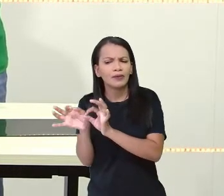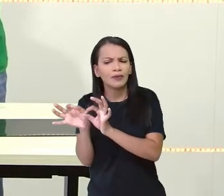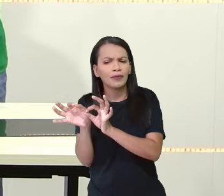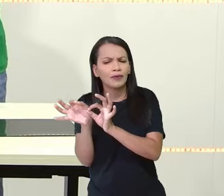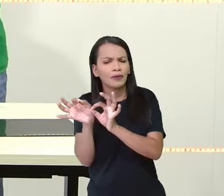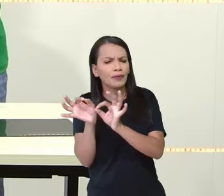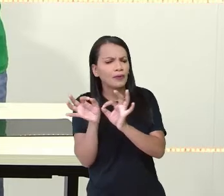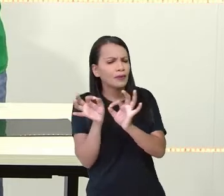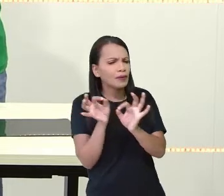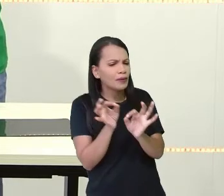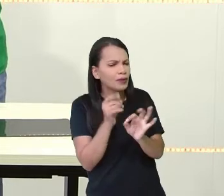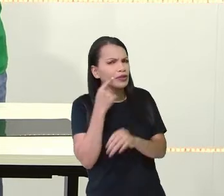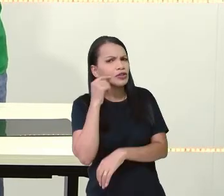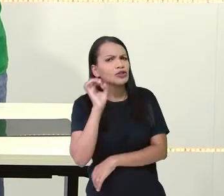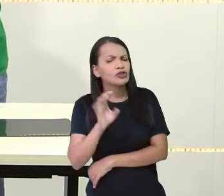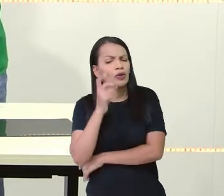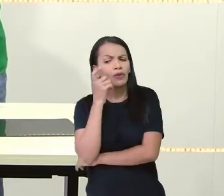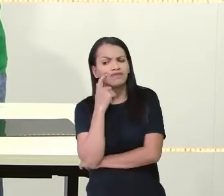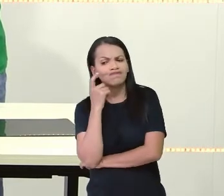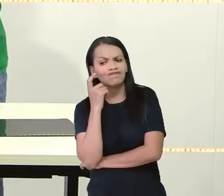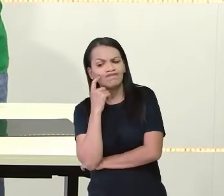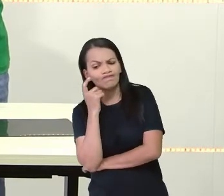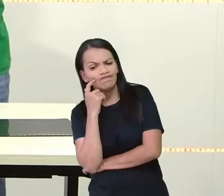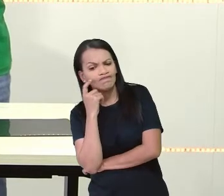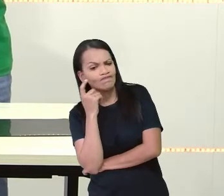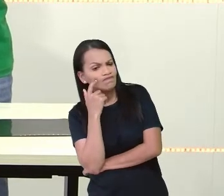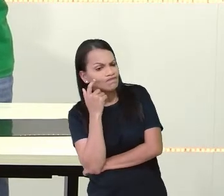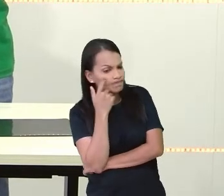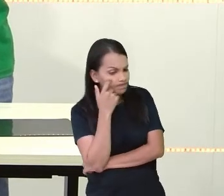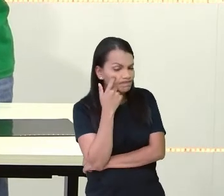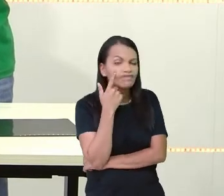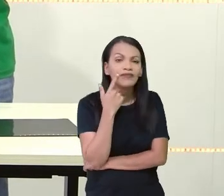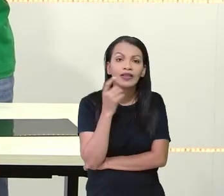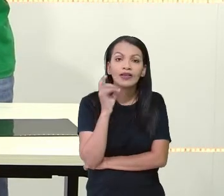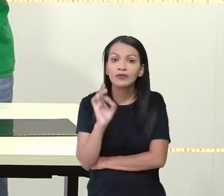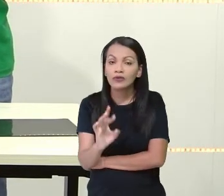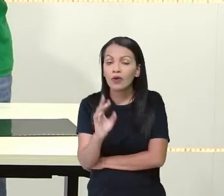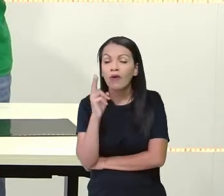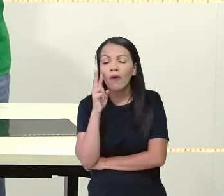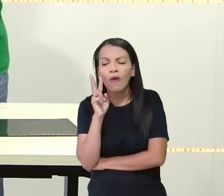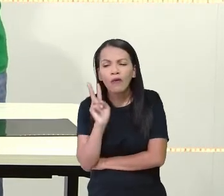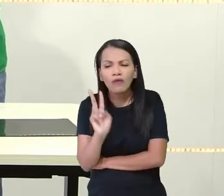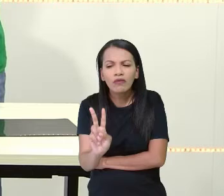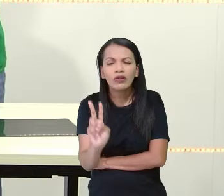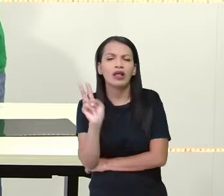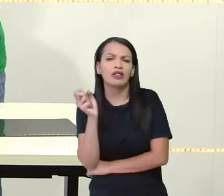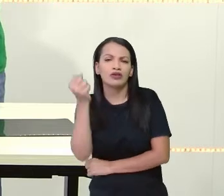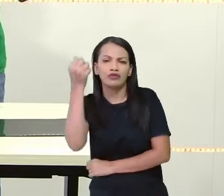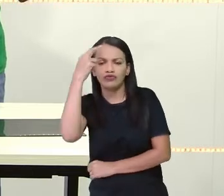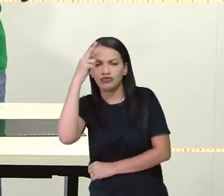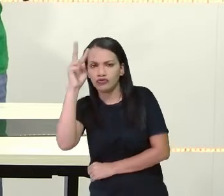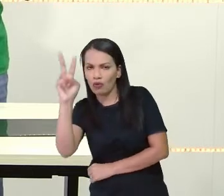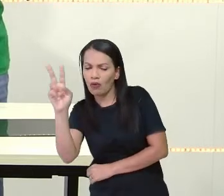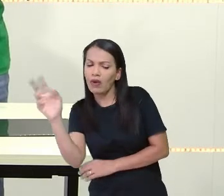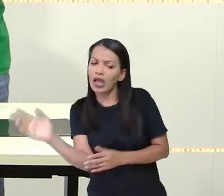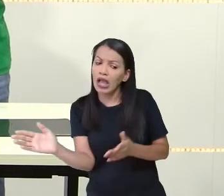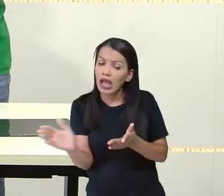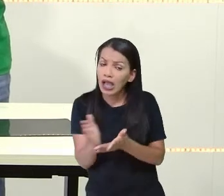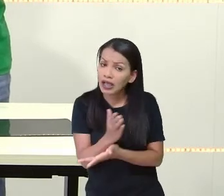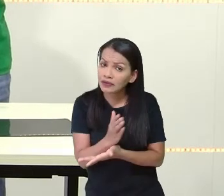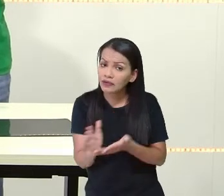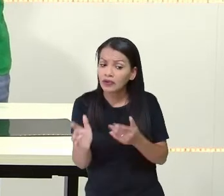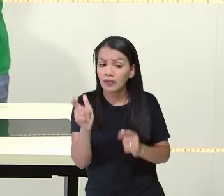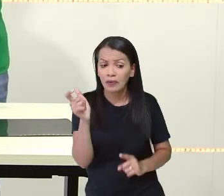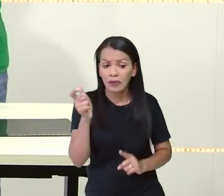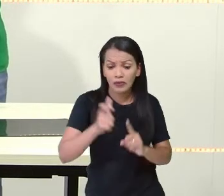conto existe o narrador, que é o narrador observador, tá? Às vezes um personagem conta ali a